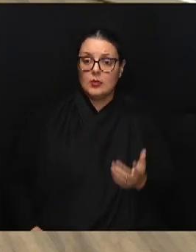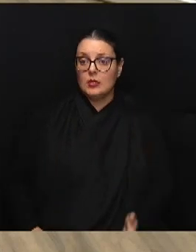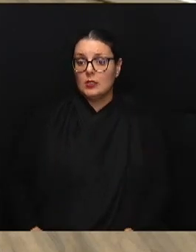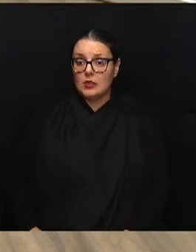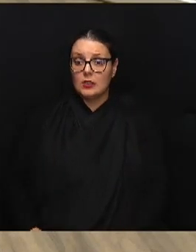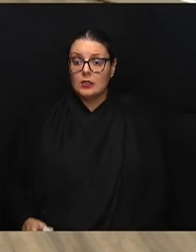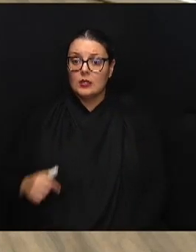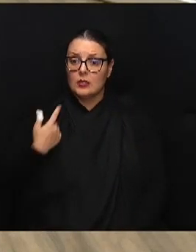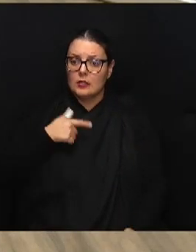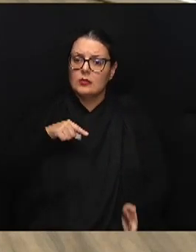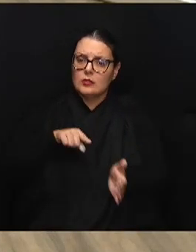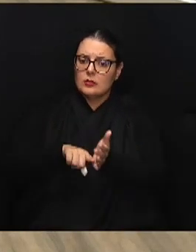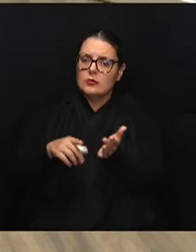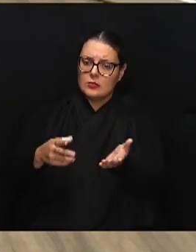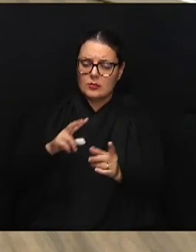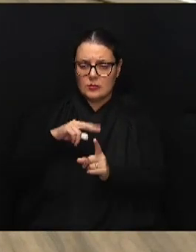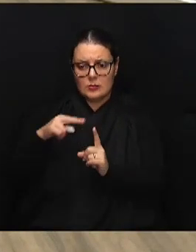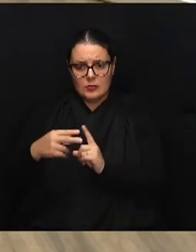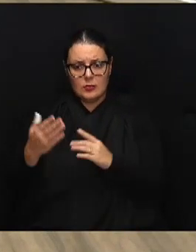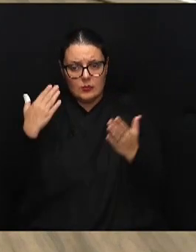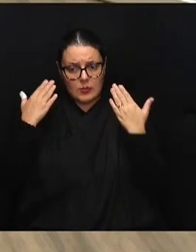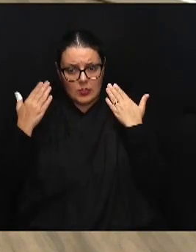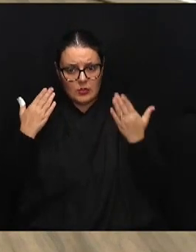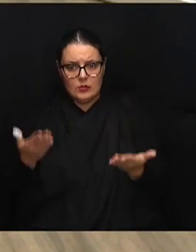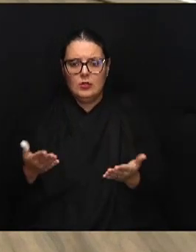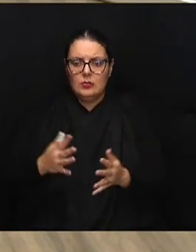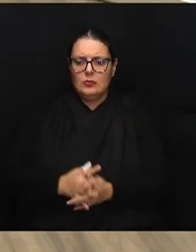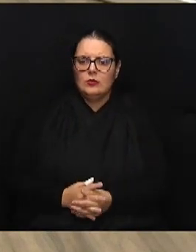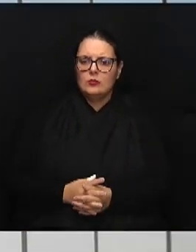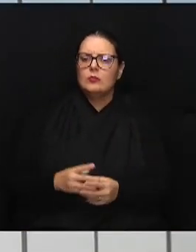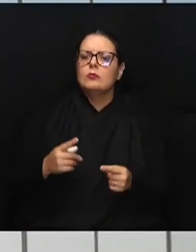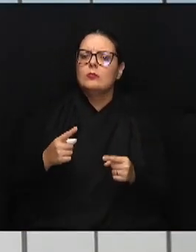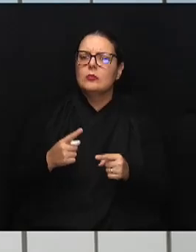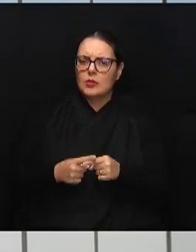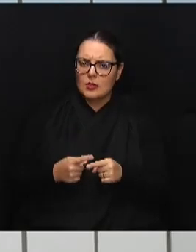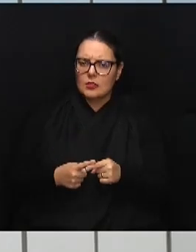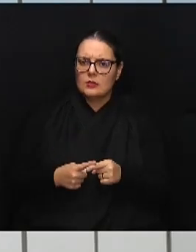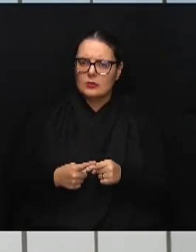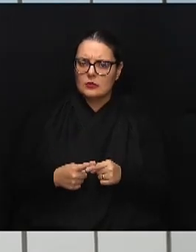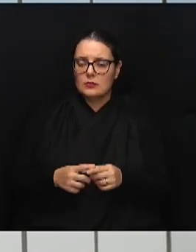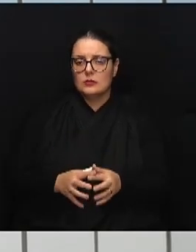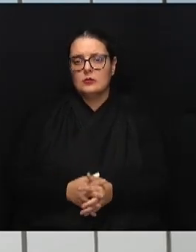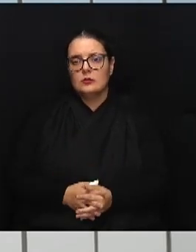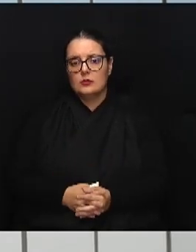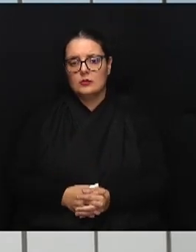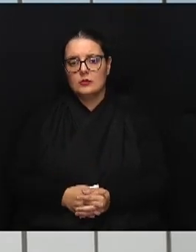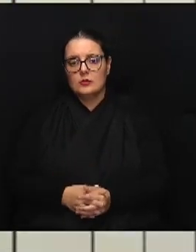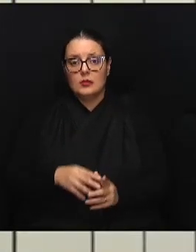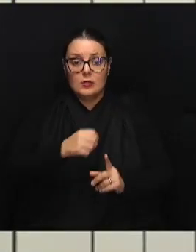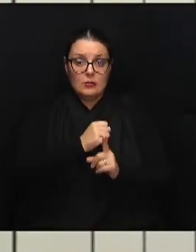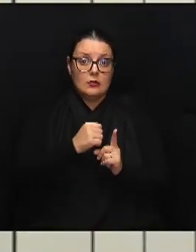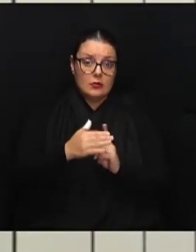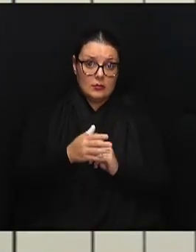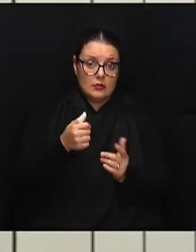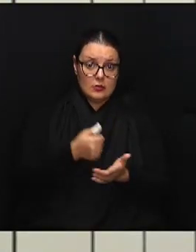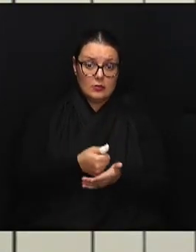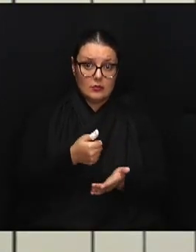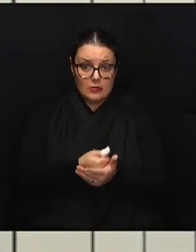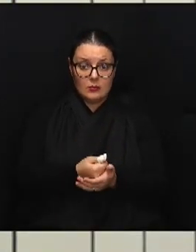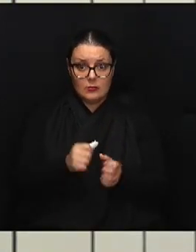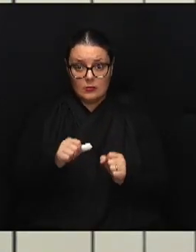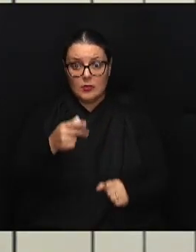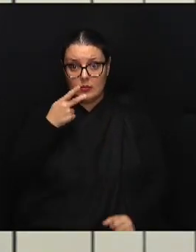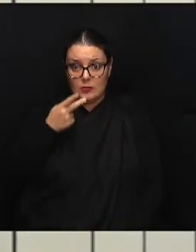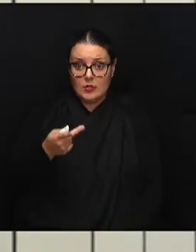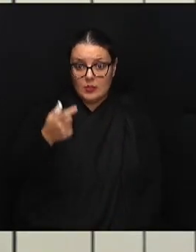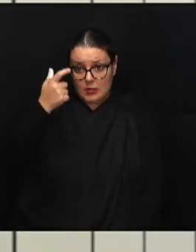gente questiona isso do ponto de vista psicológico. Por quê? A sociedade ainda cobra muito. Eu posso dizer isso